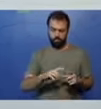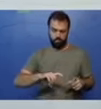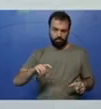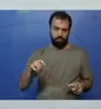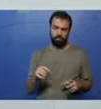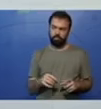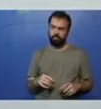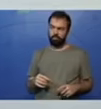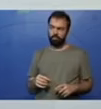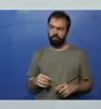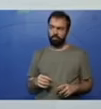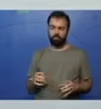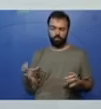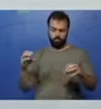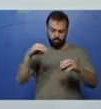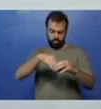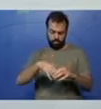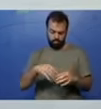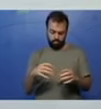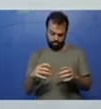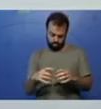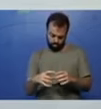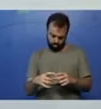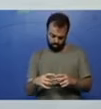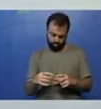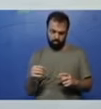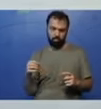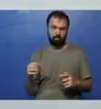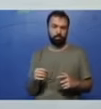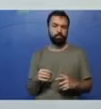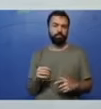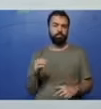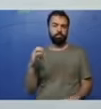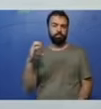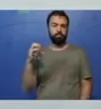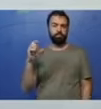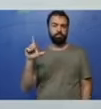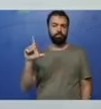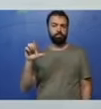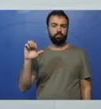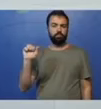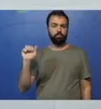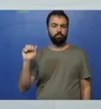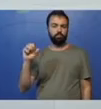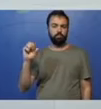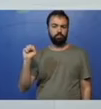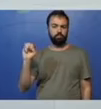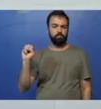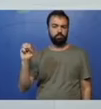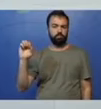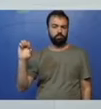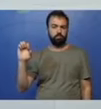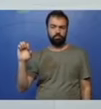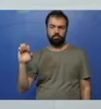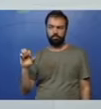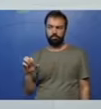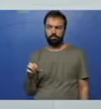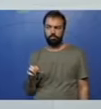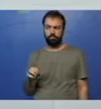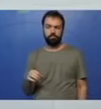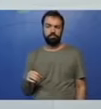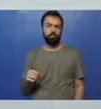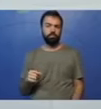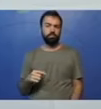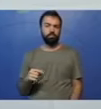agora, dentre os cordados, a classe dos mamíferos. Exclui os demais. Aqui fica presente somente os animais